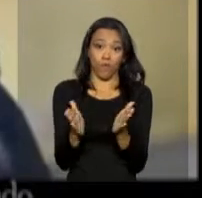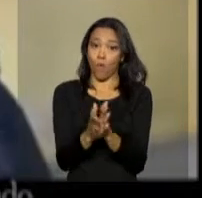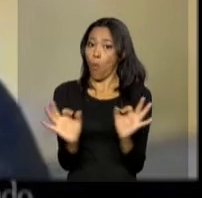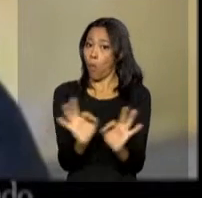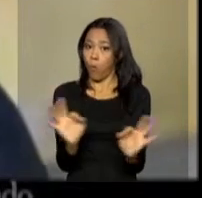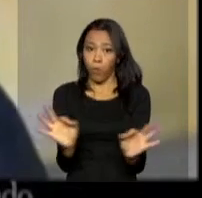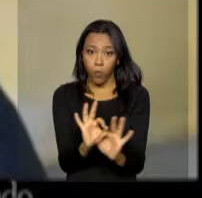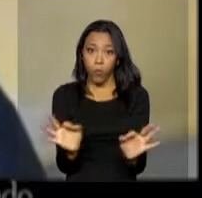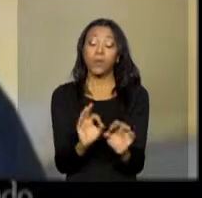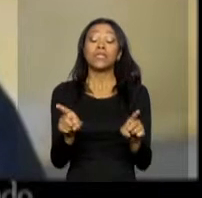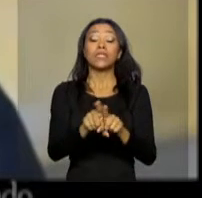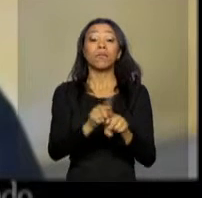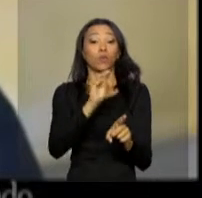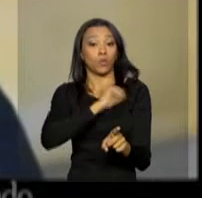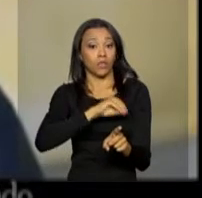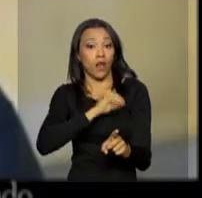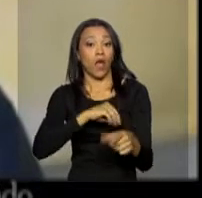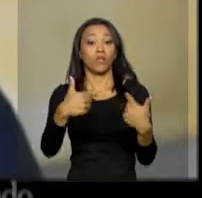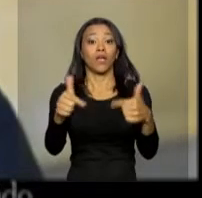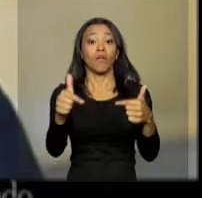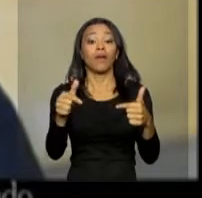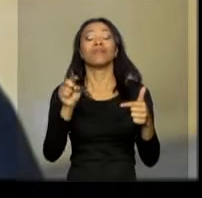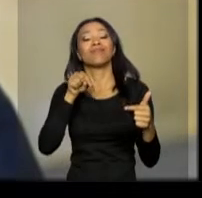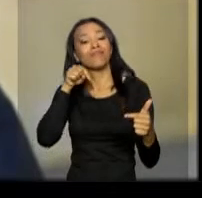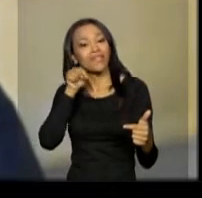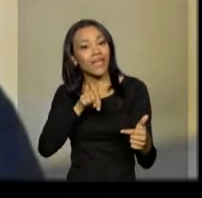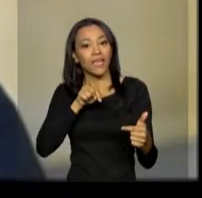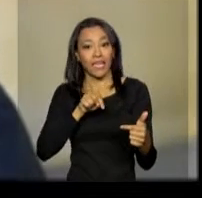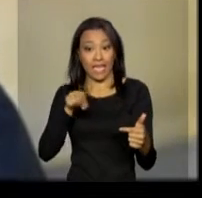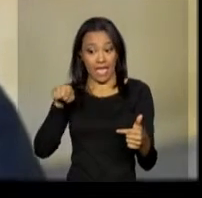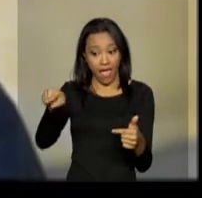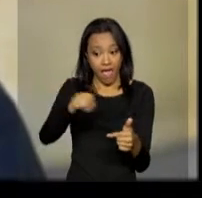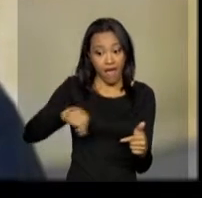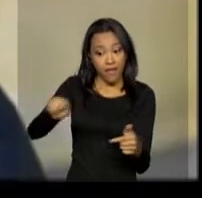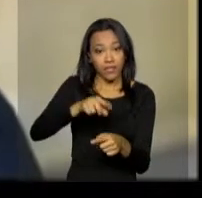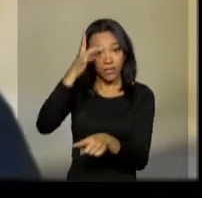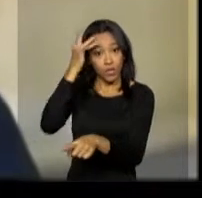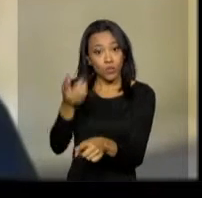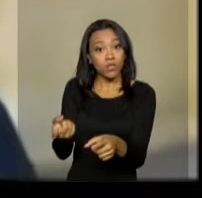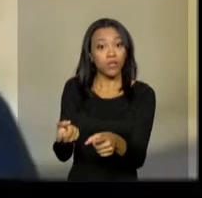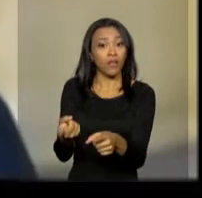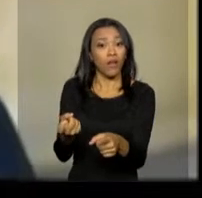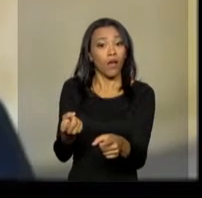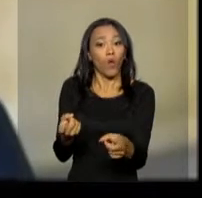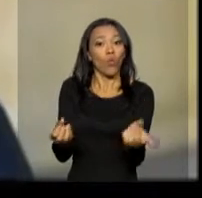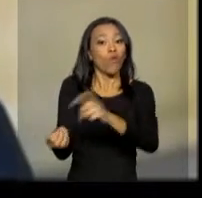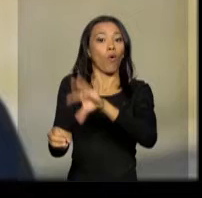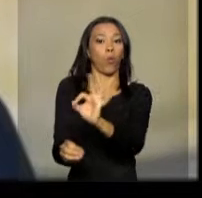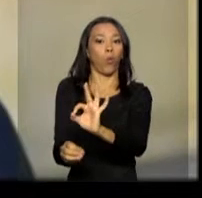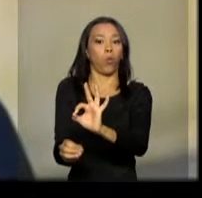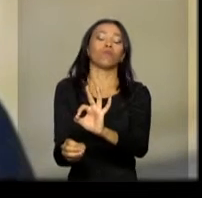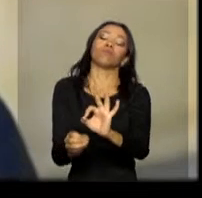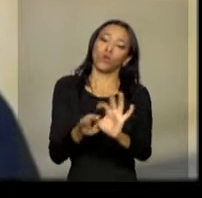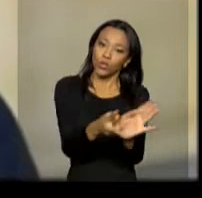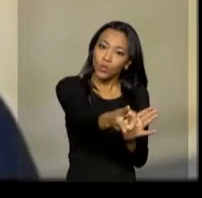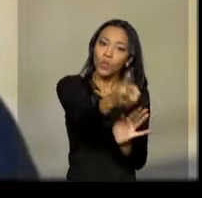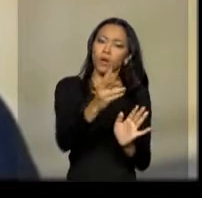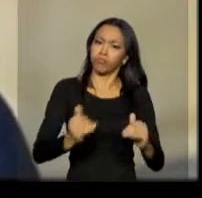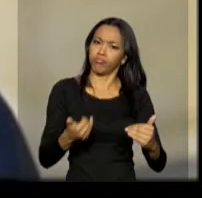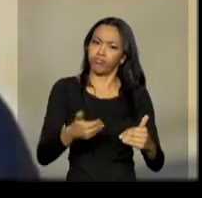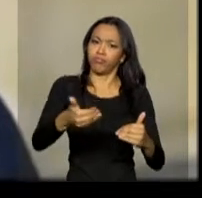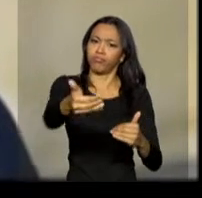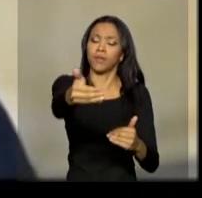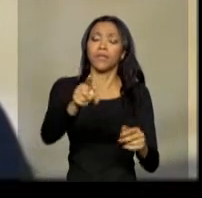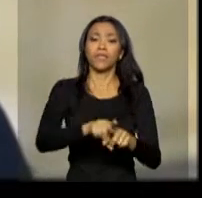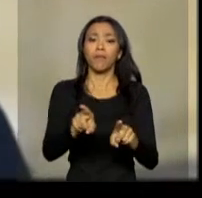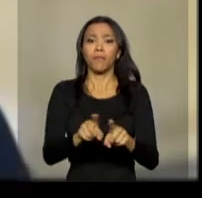são o emprego e o salário que estão impedindo que essas pessoas voltem para a pobreza. E também aceleram a